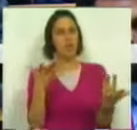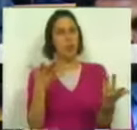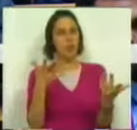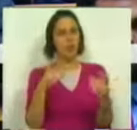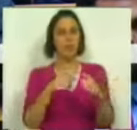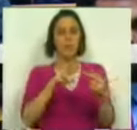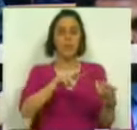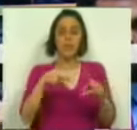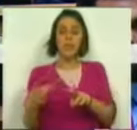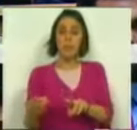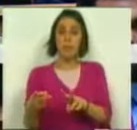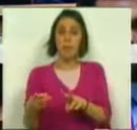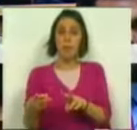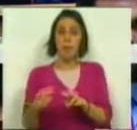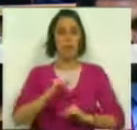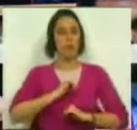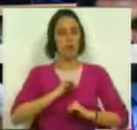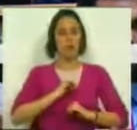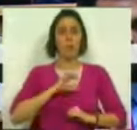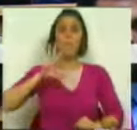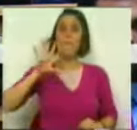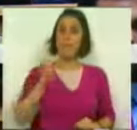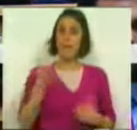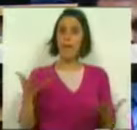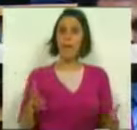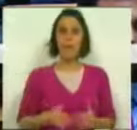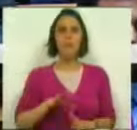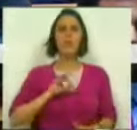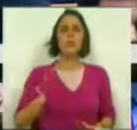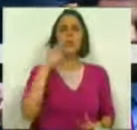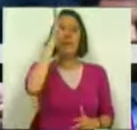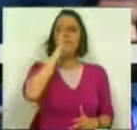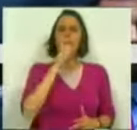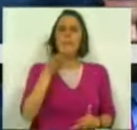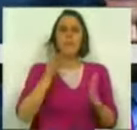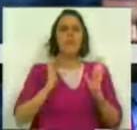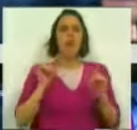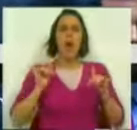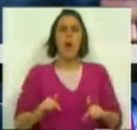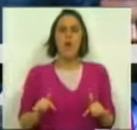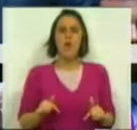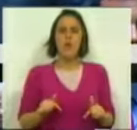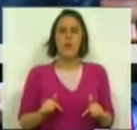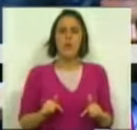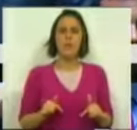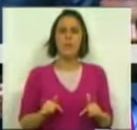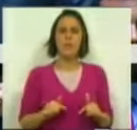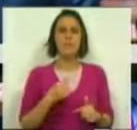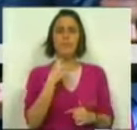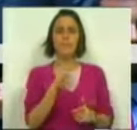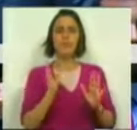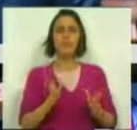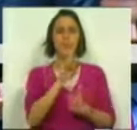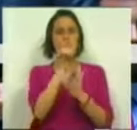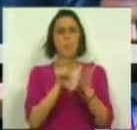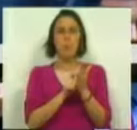em matéria de transformação do nosso país. O Sr. Primeiro-Ministro já aqui hoje fez